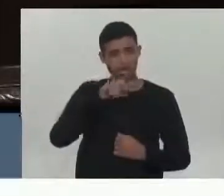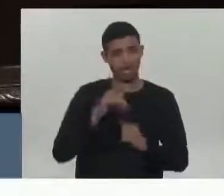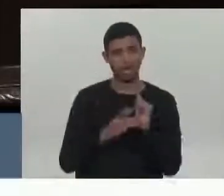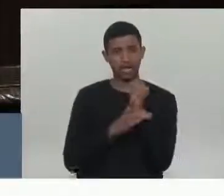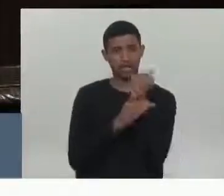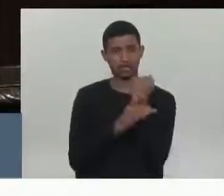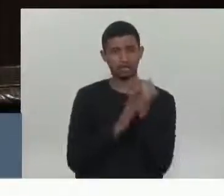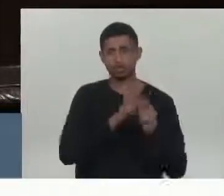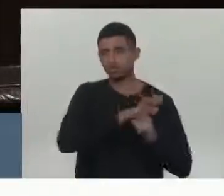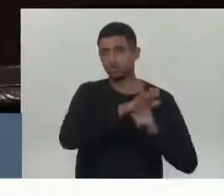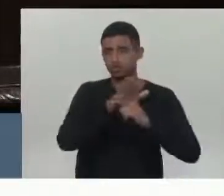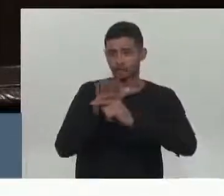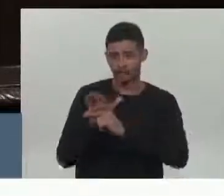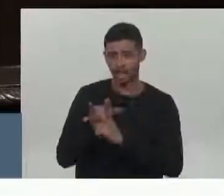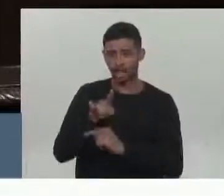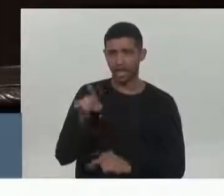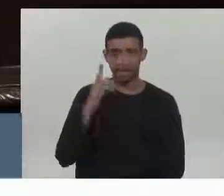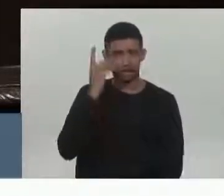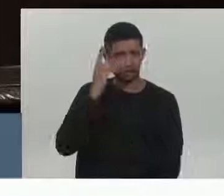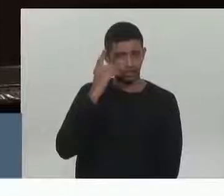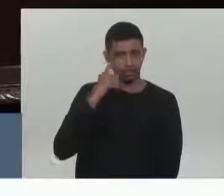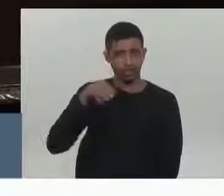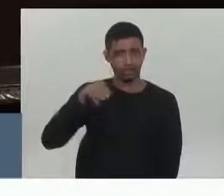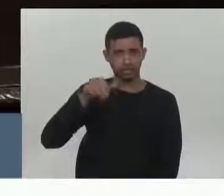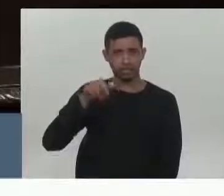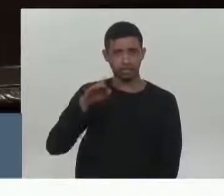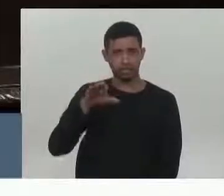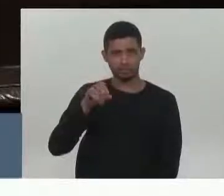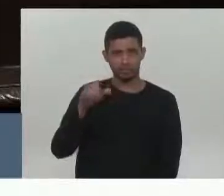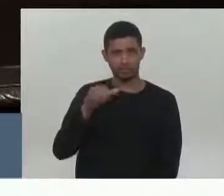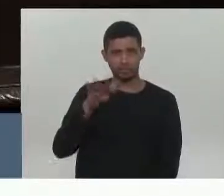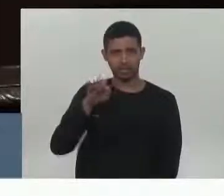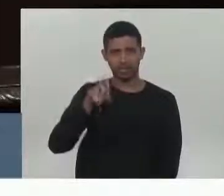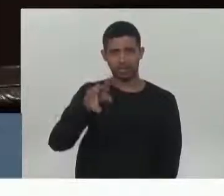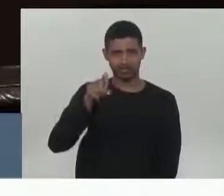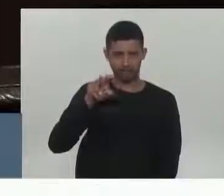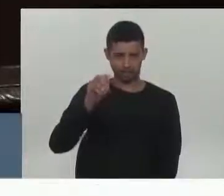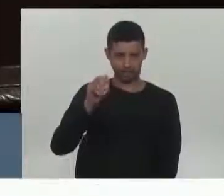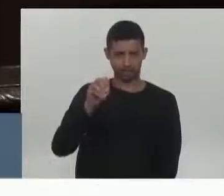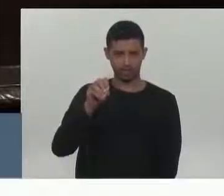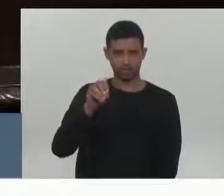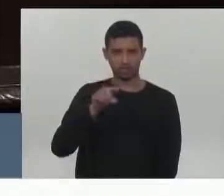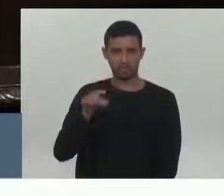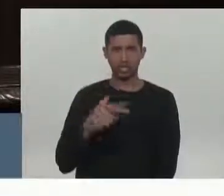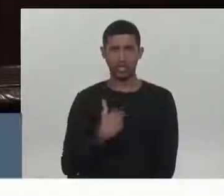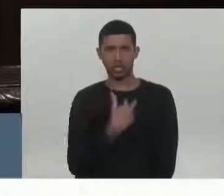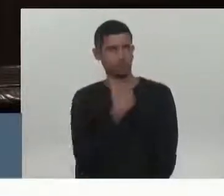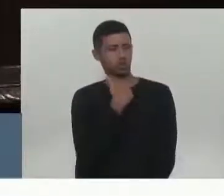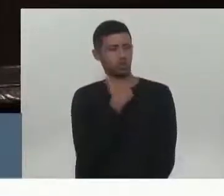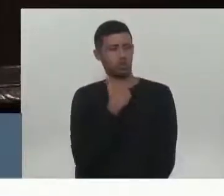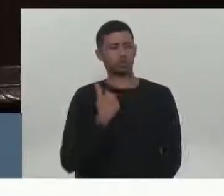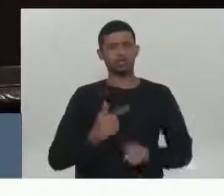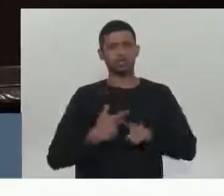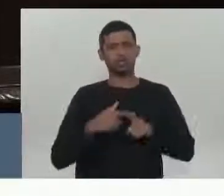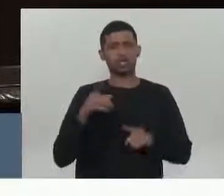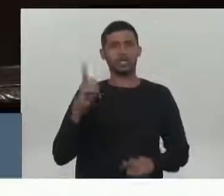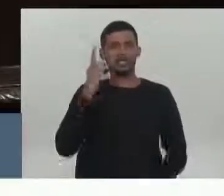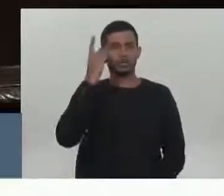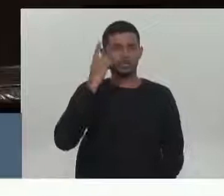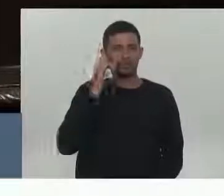a segurança do excelentíssimo senhor deputado Marcelo Freixo, que não poderia ter essa prerrogativa por ser deputado